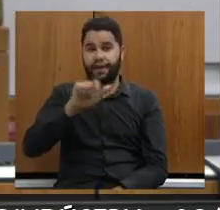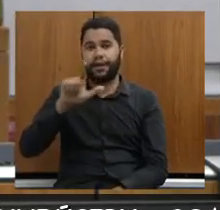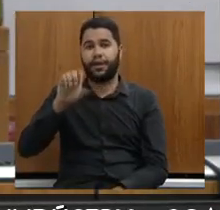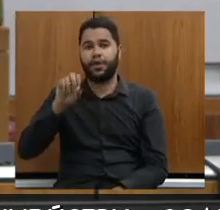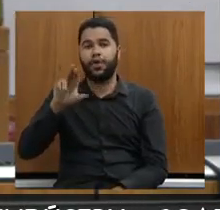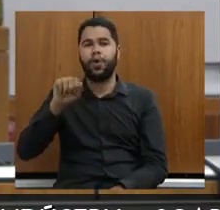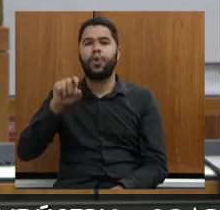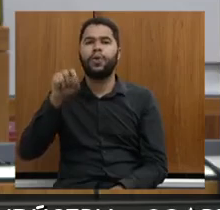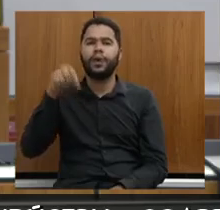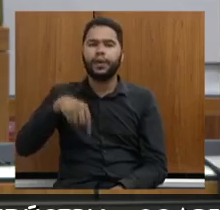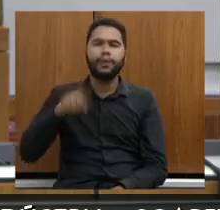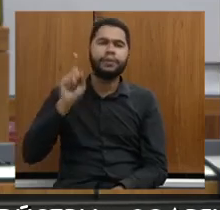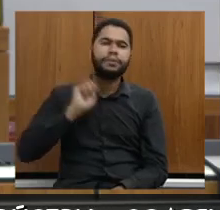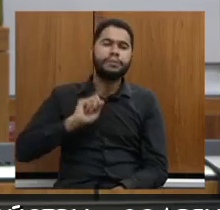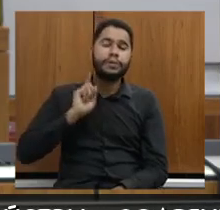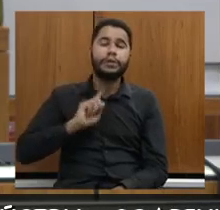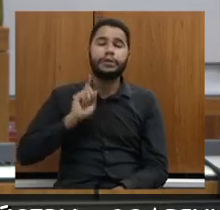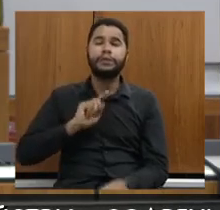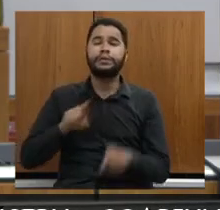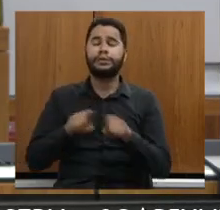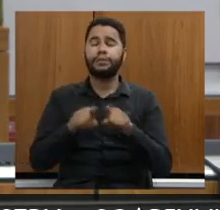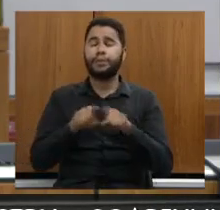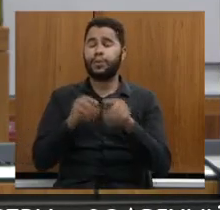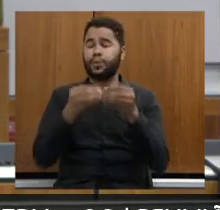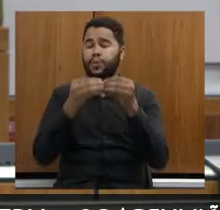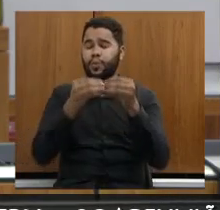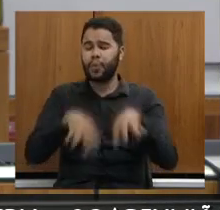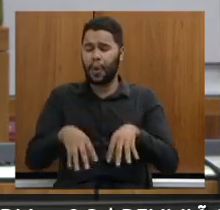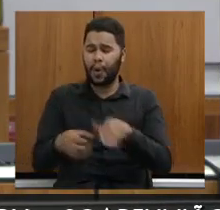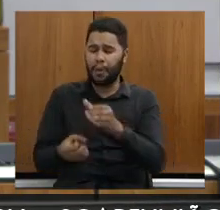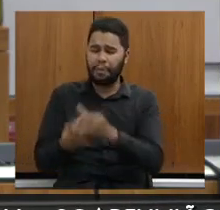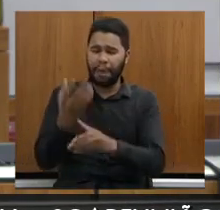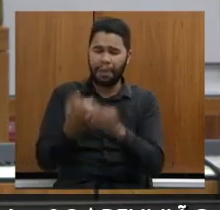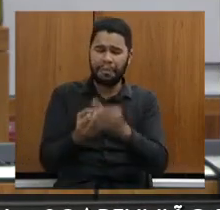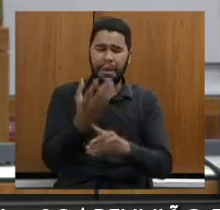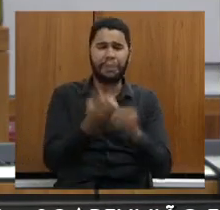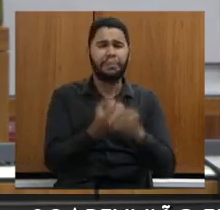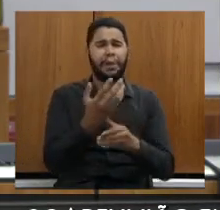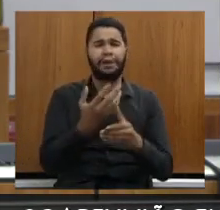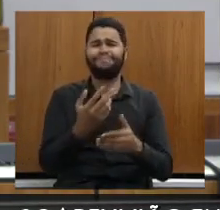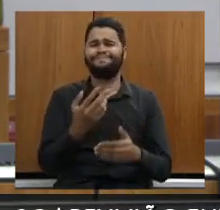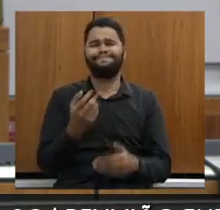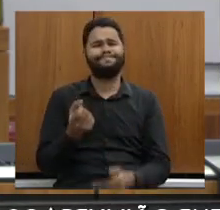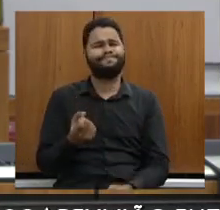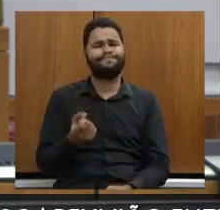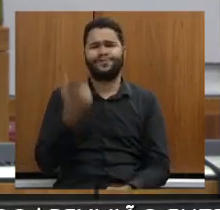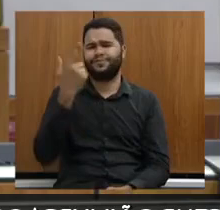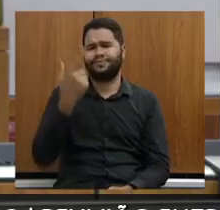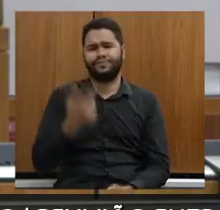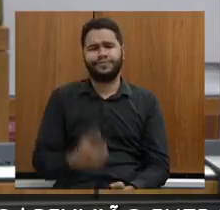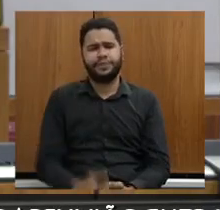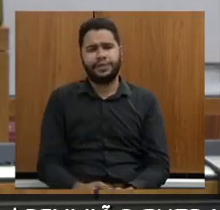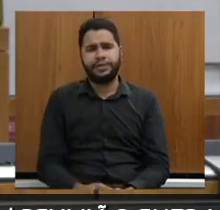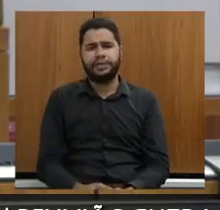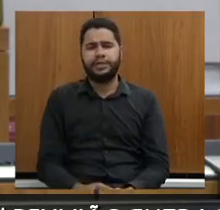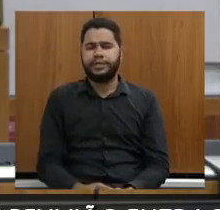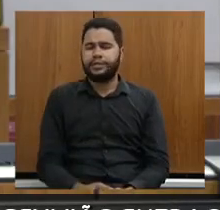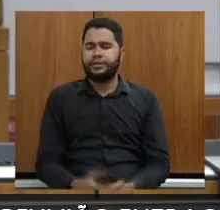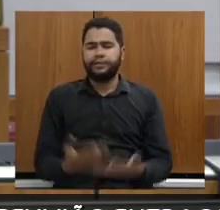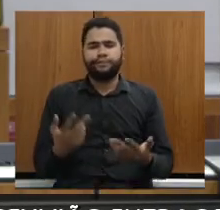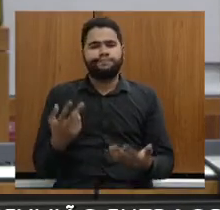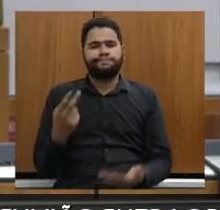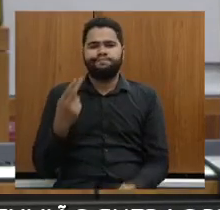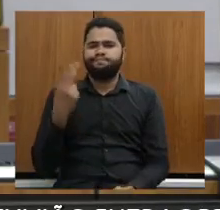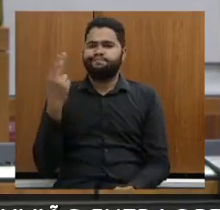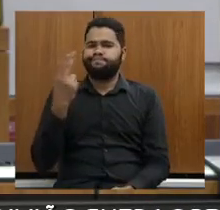ver que causou um prejuízo para o produtor para o inverno está é uma coisa Absurda É a coisa